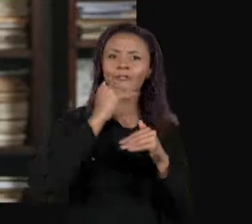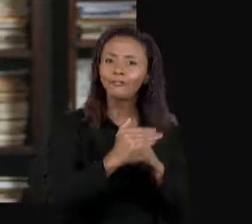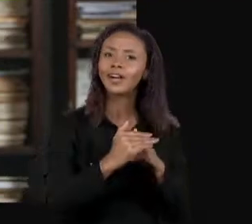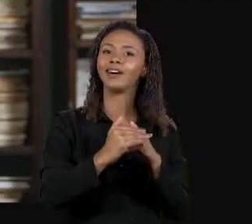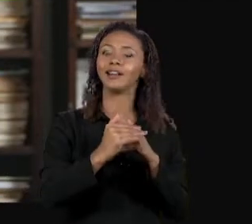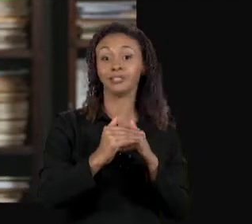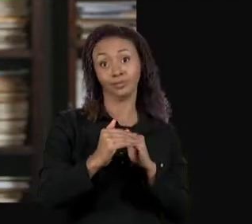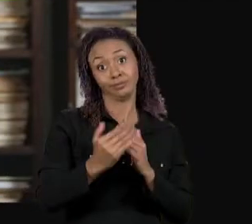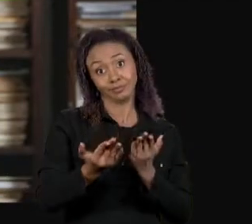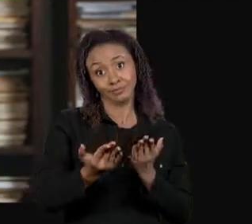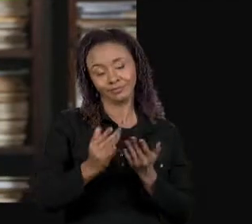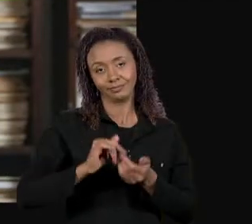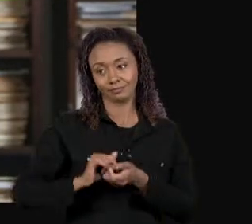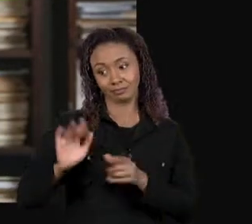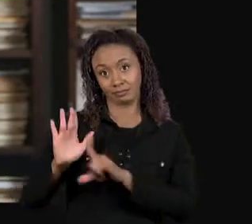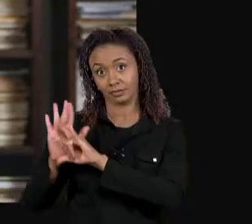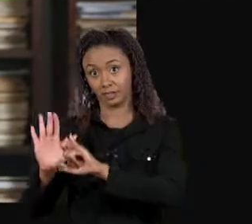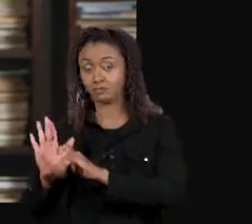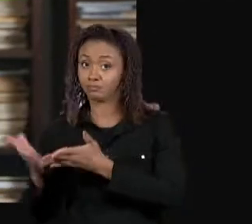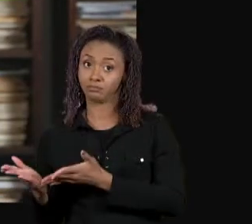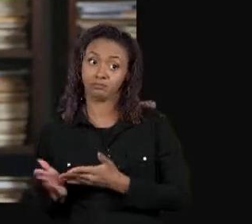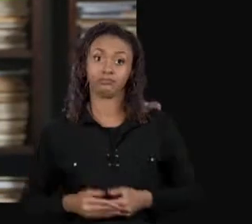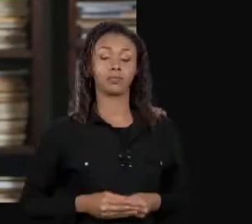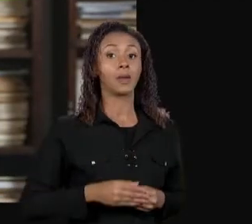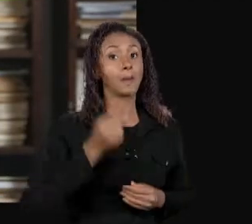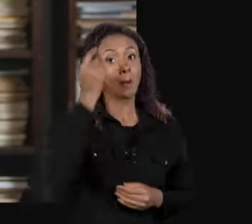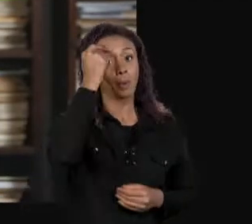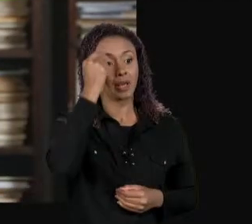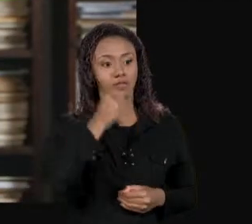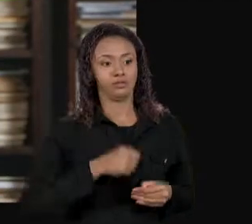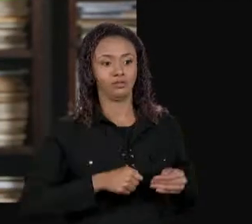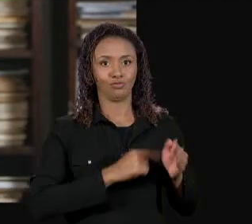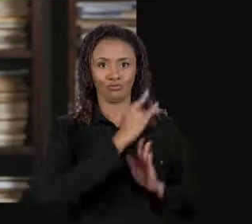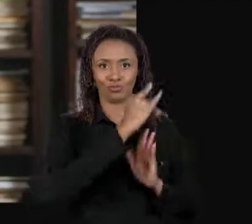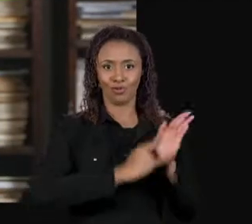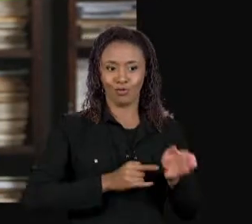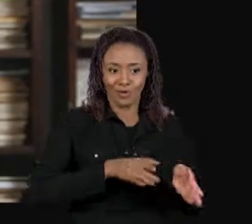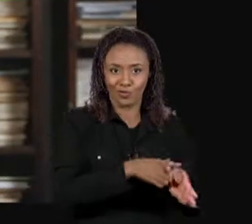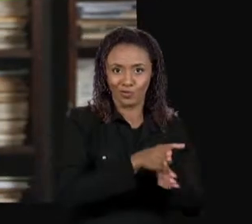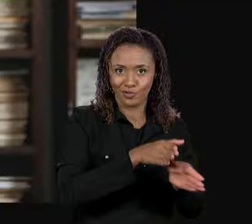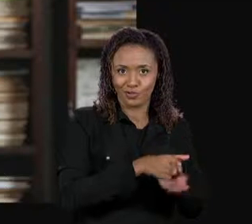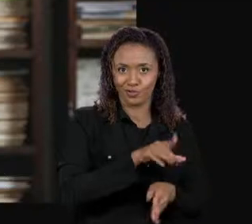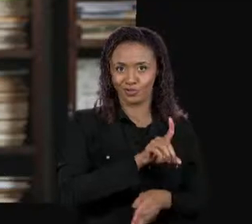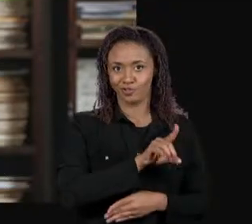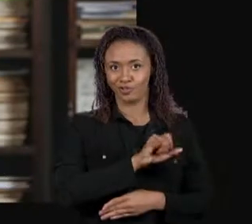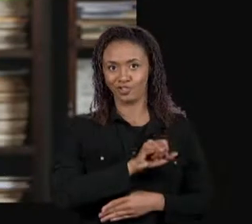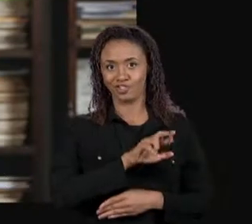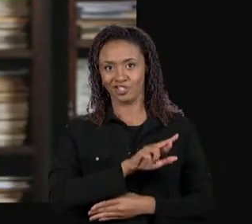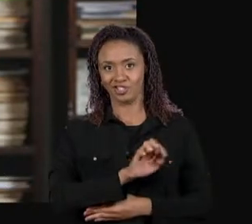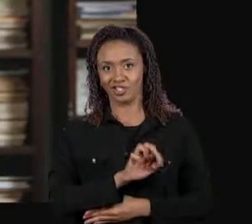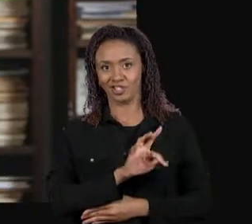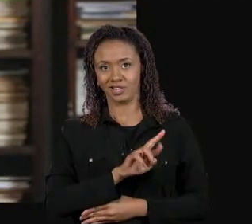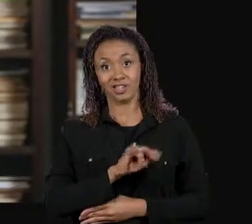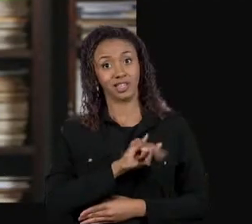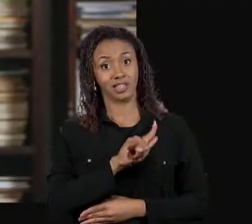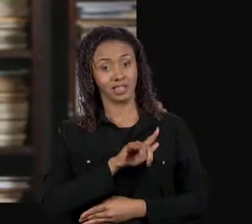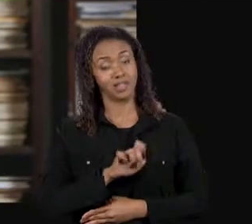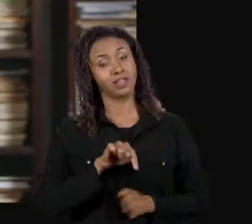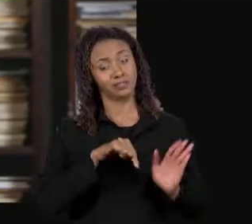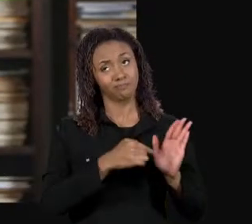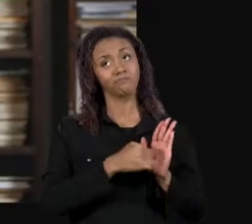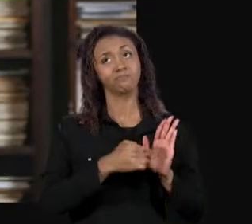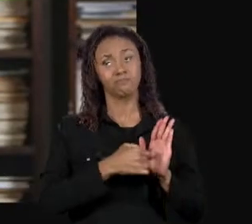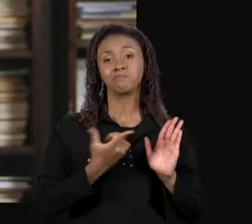que a resolução aí das diretrizes, né, ela representa isso, né?